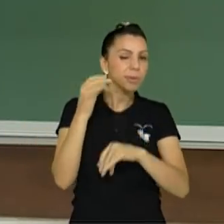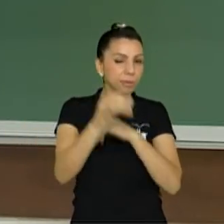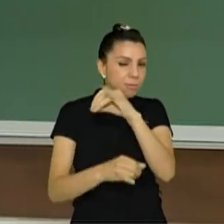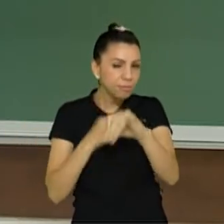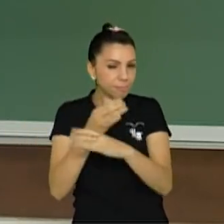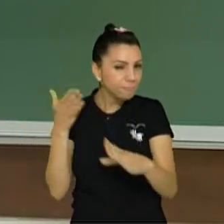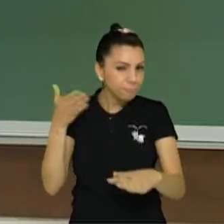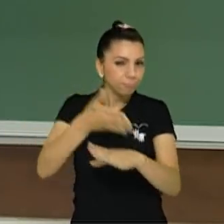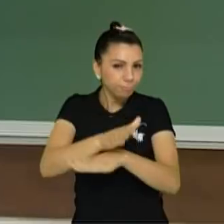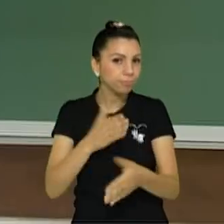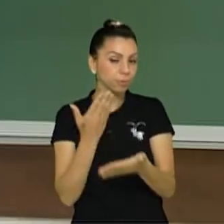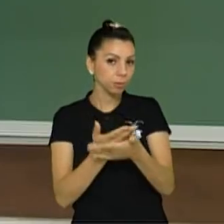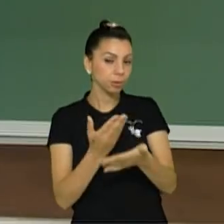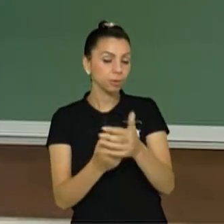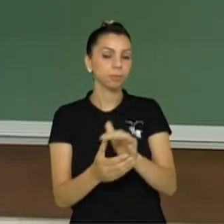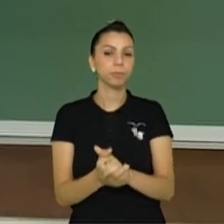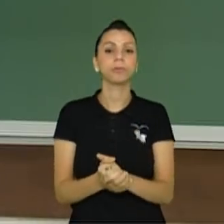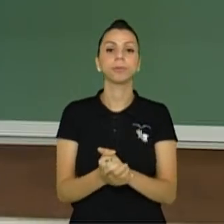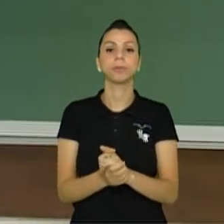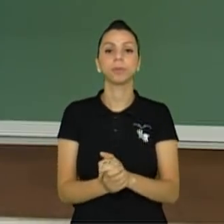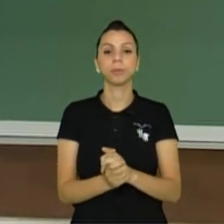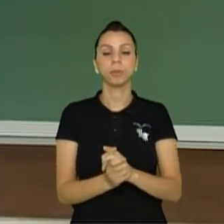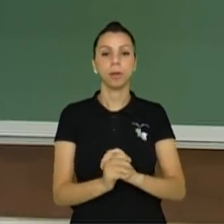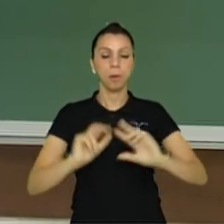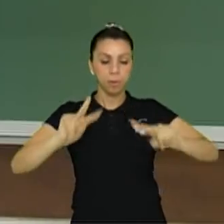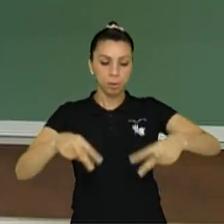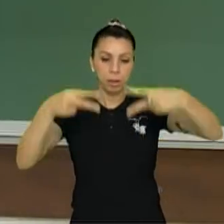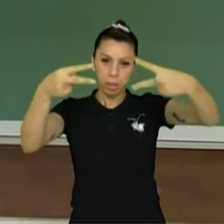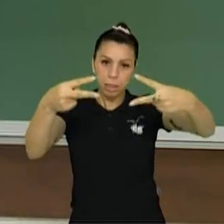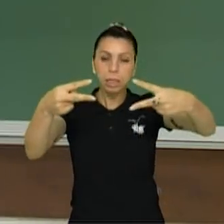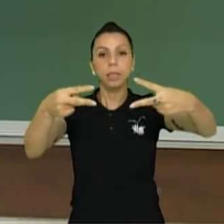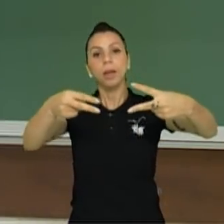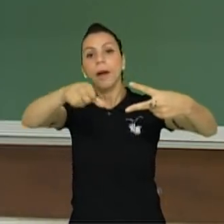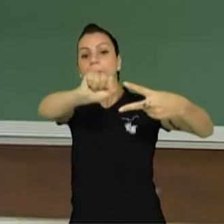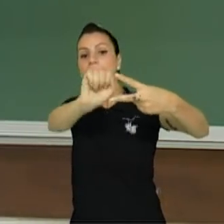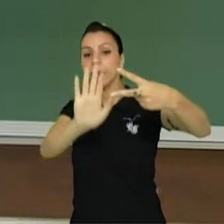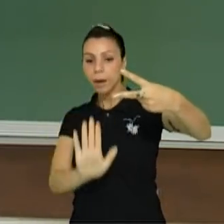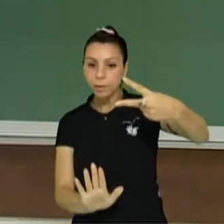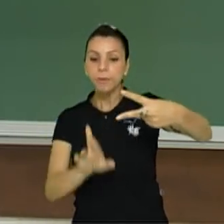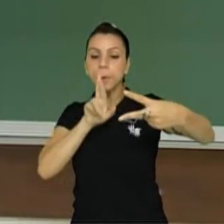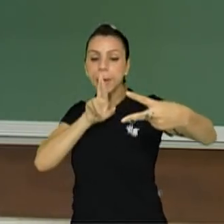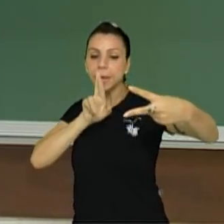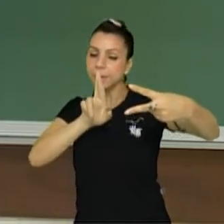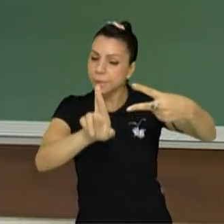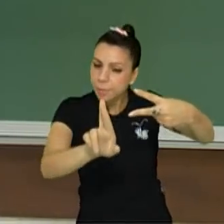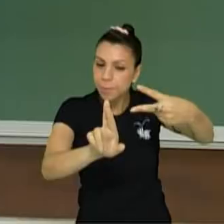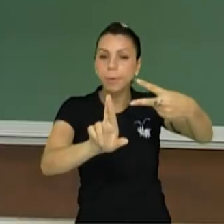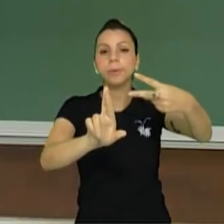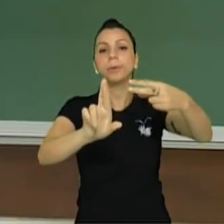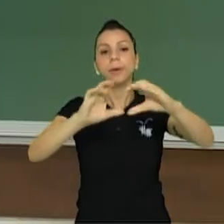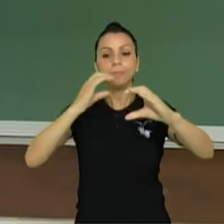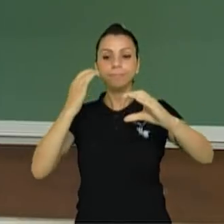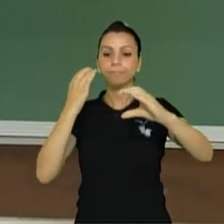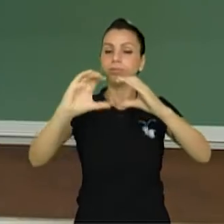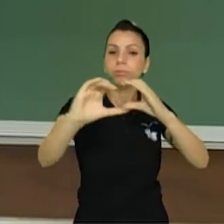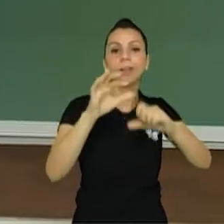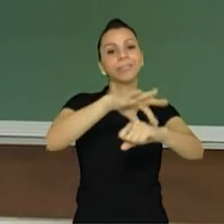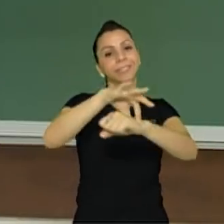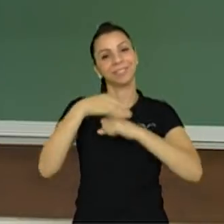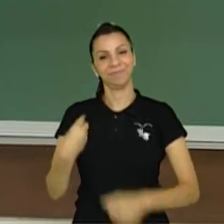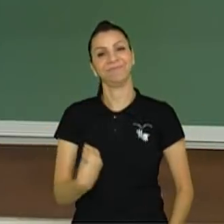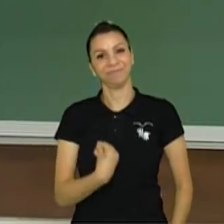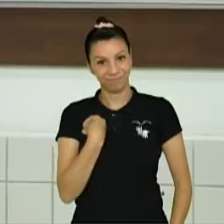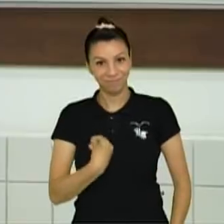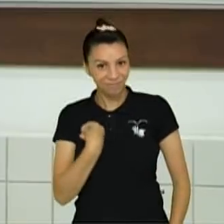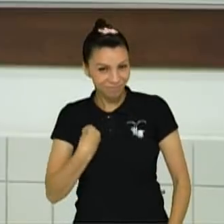acessar as aulas aí, vai lá, clica na atividade, responde a atividade, envia a atividade e assim você garante a sua presença,